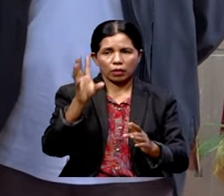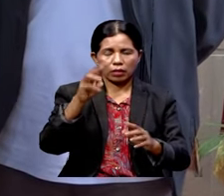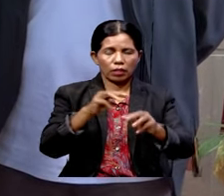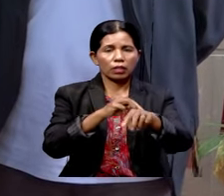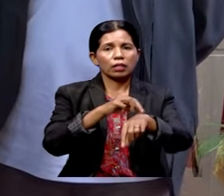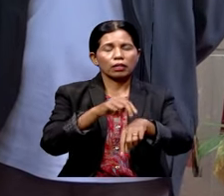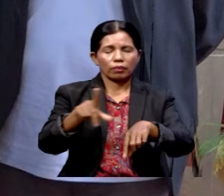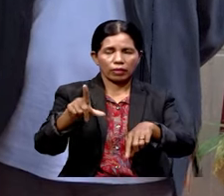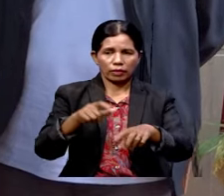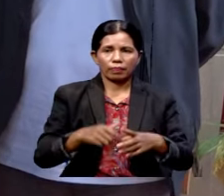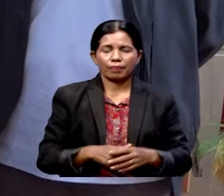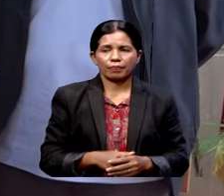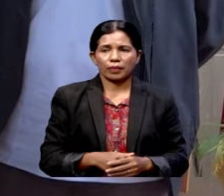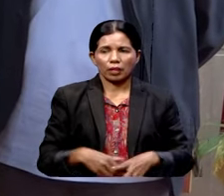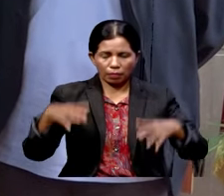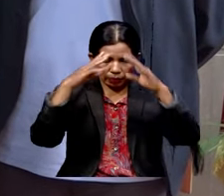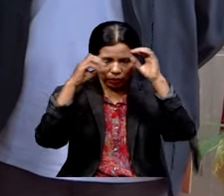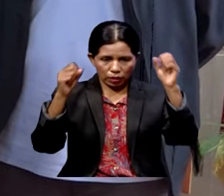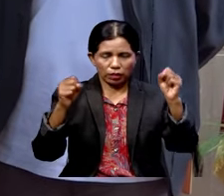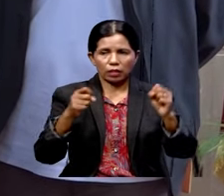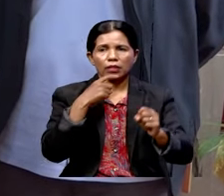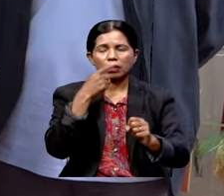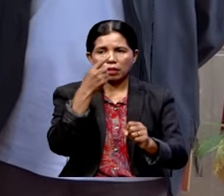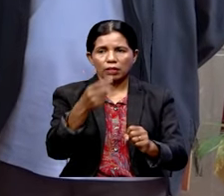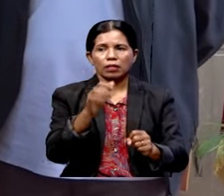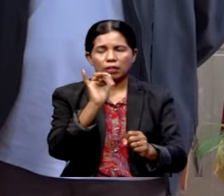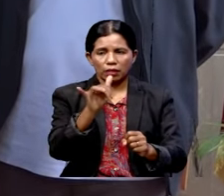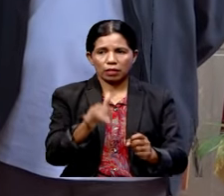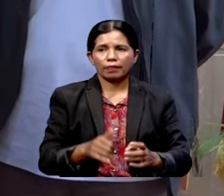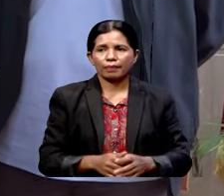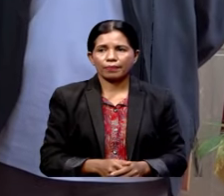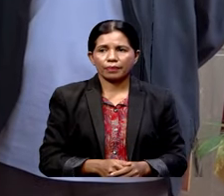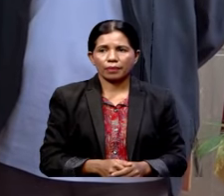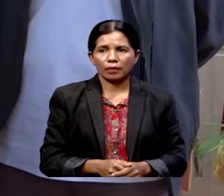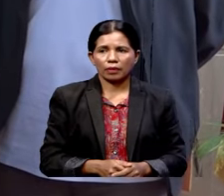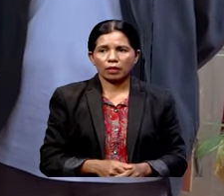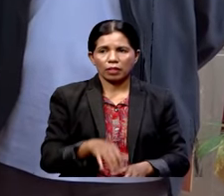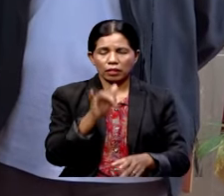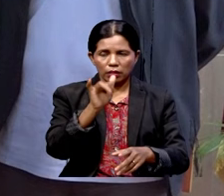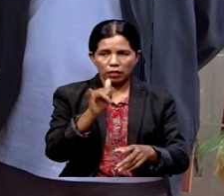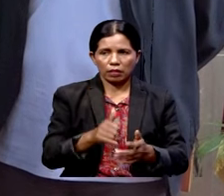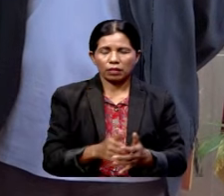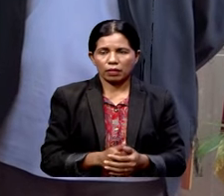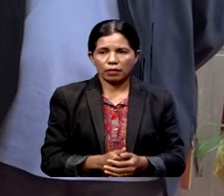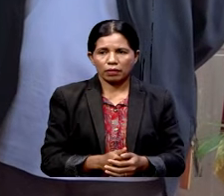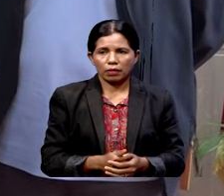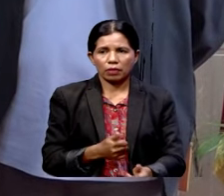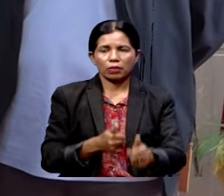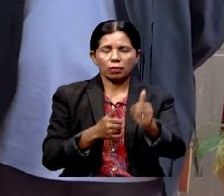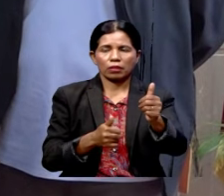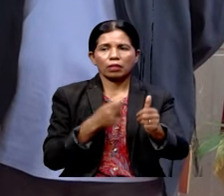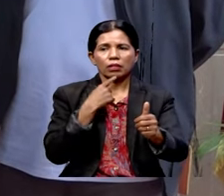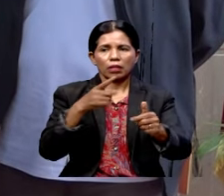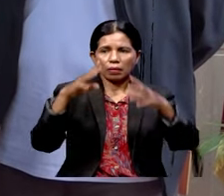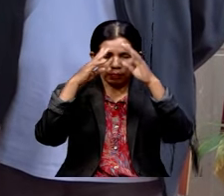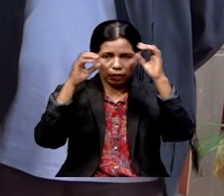nacional presidente wen aceita concorda e tuir orientações